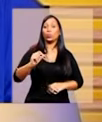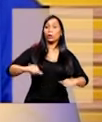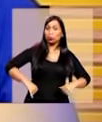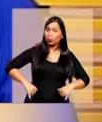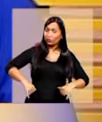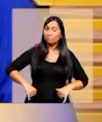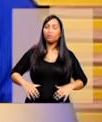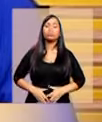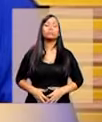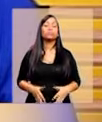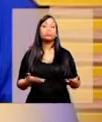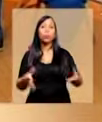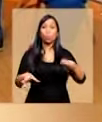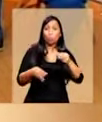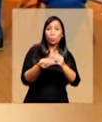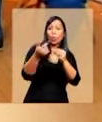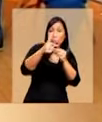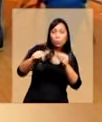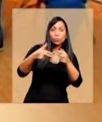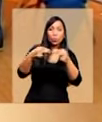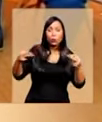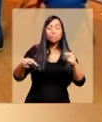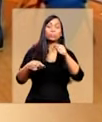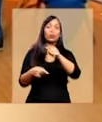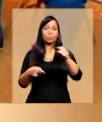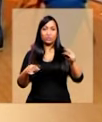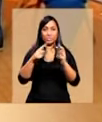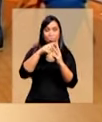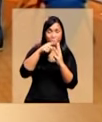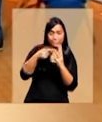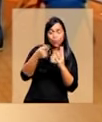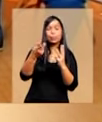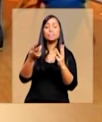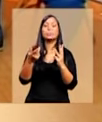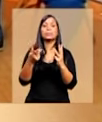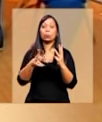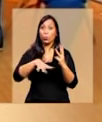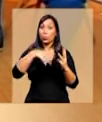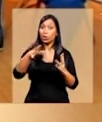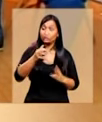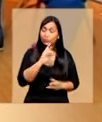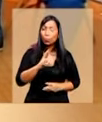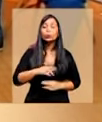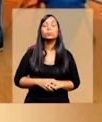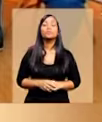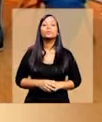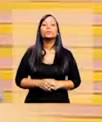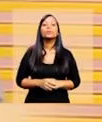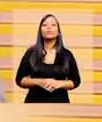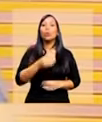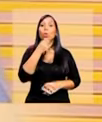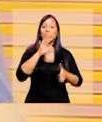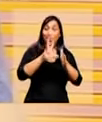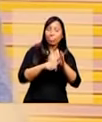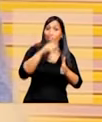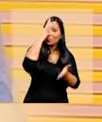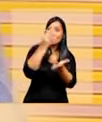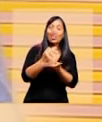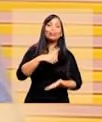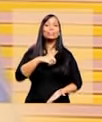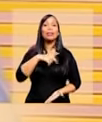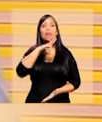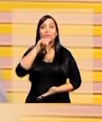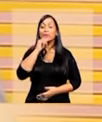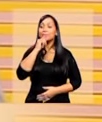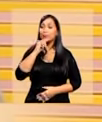culminam em sofrimento. Aí eu completo com outra provocação para vocês três. Quem tiver coragem, responda. O ladrão também tem